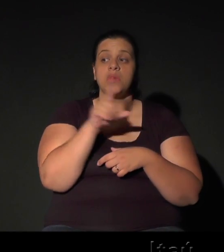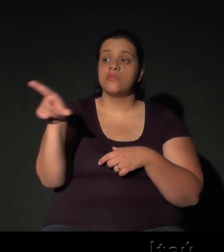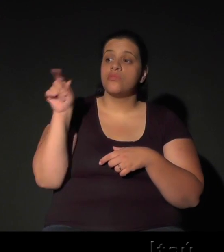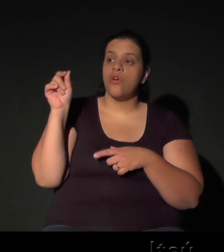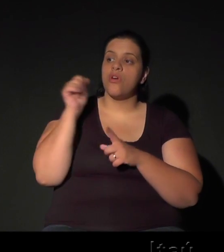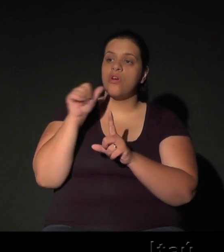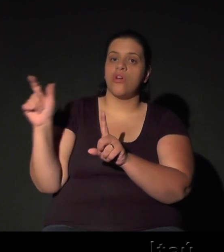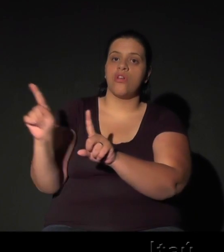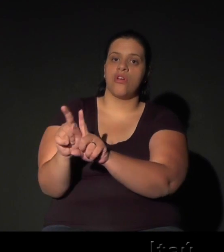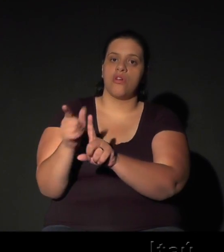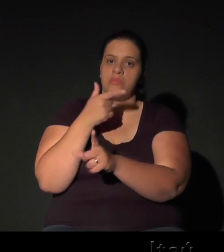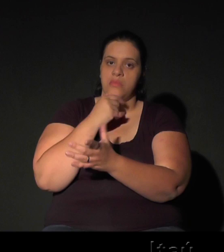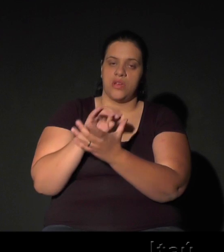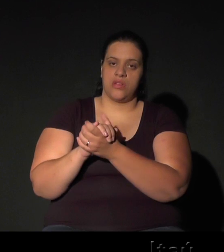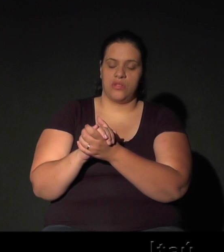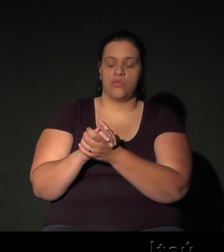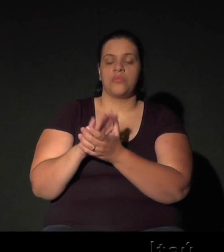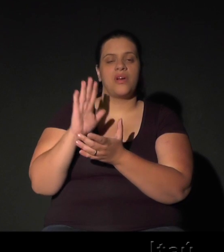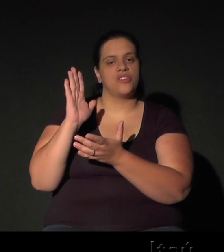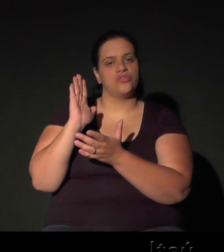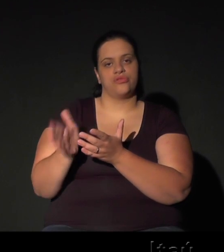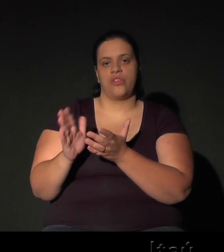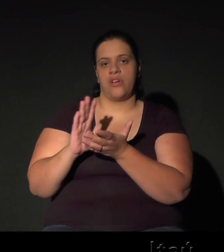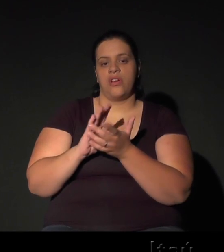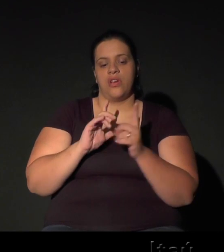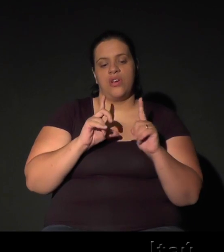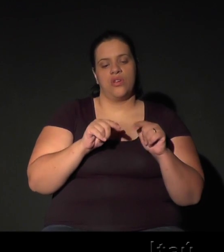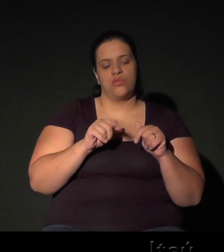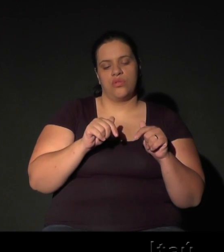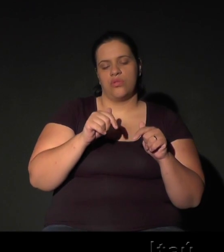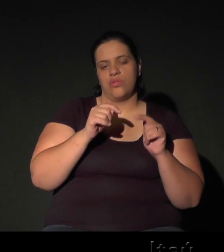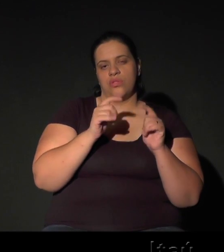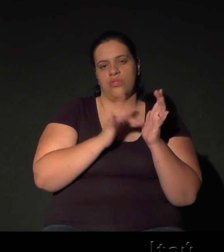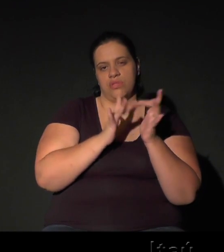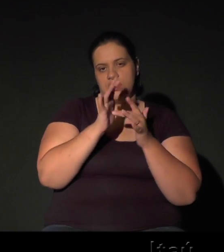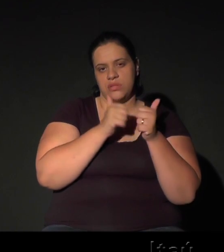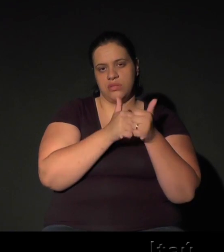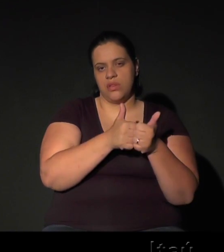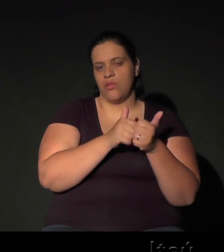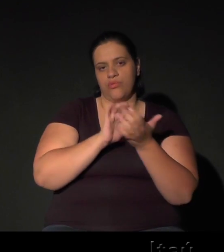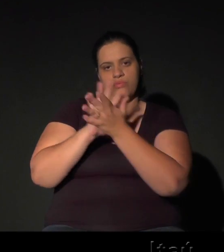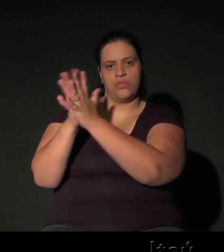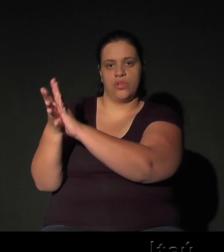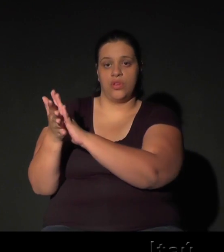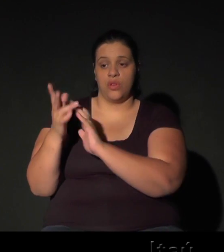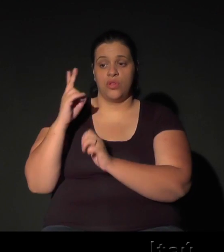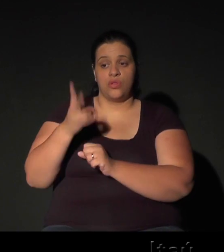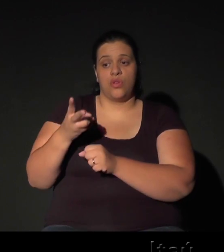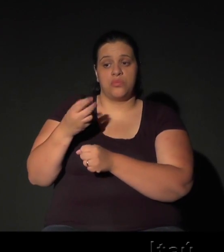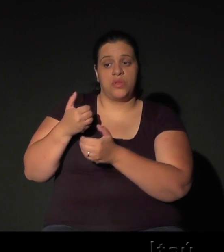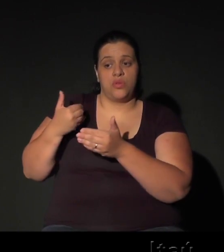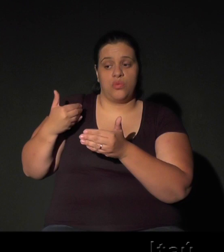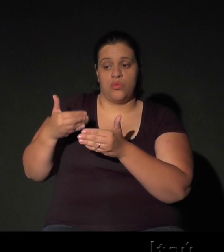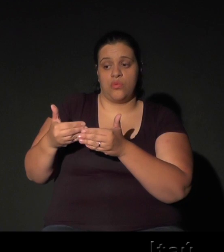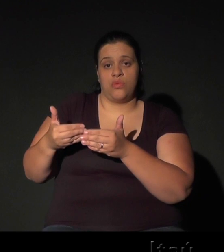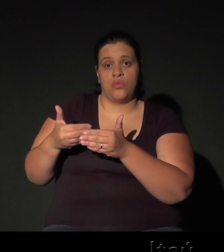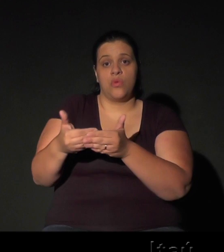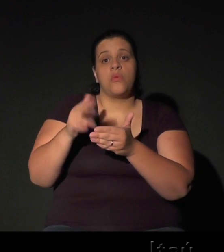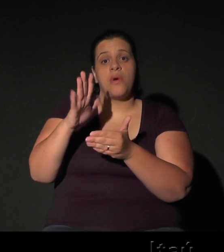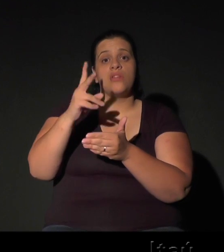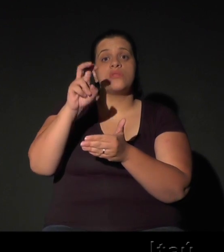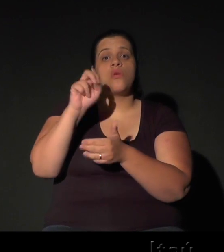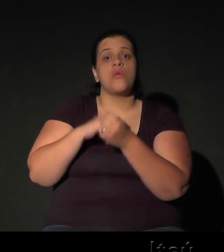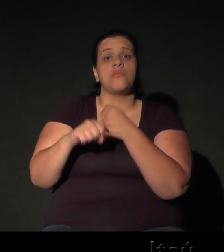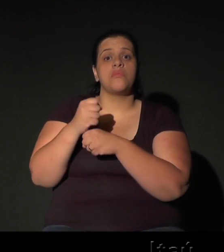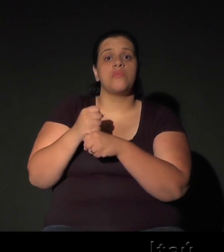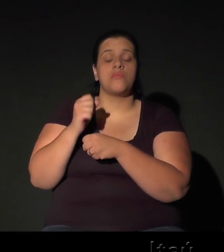destruída por essa civilização judaico cristã que vem de últimos 2000 anos basicamente né